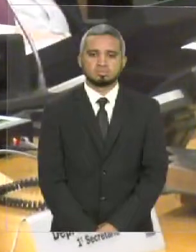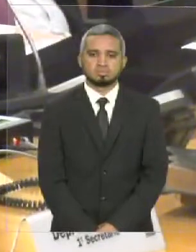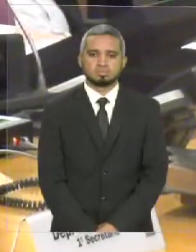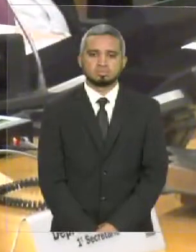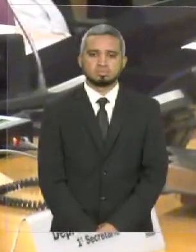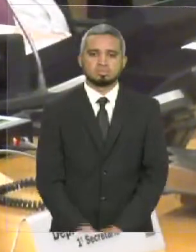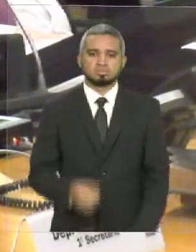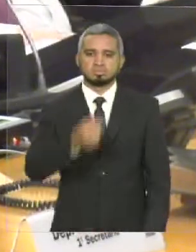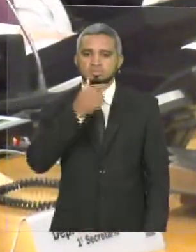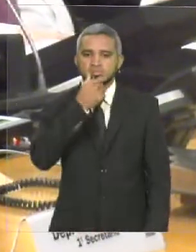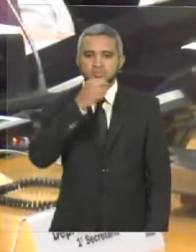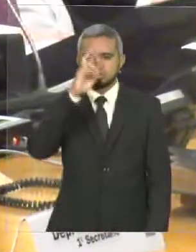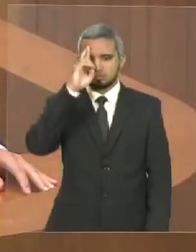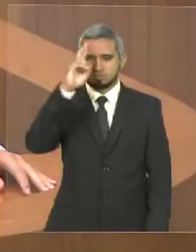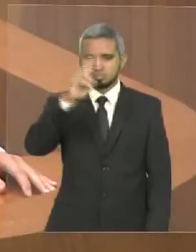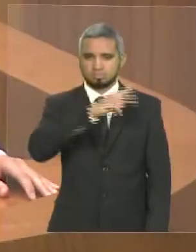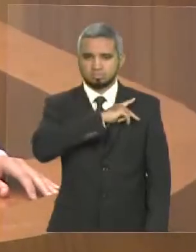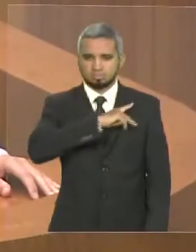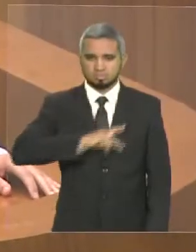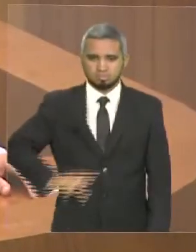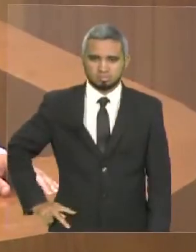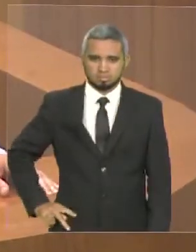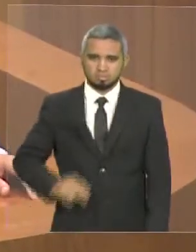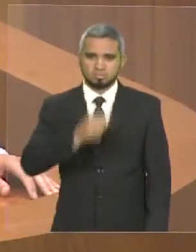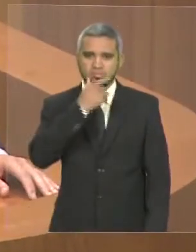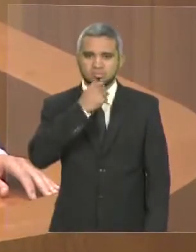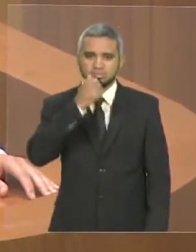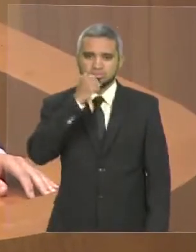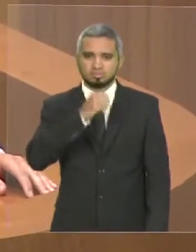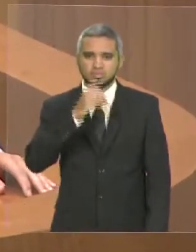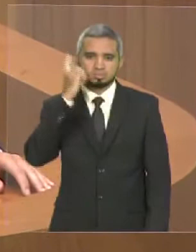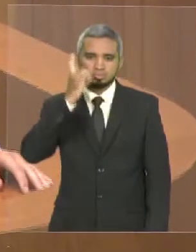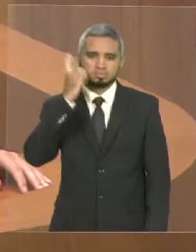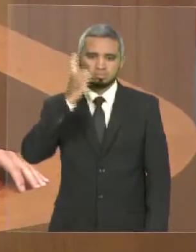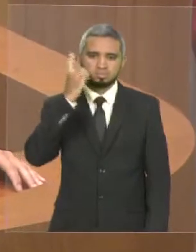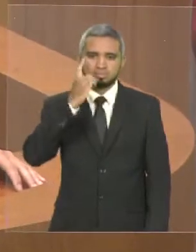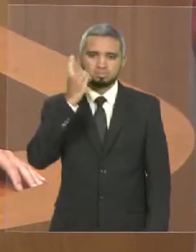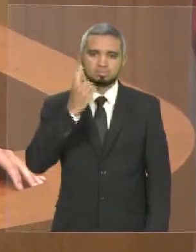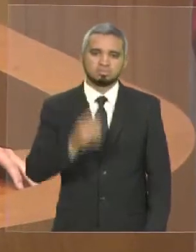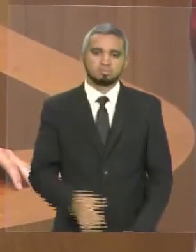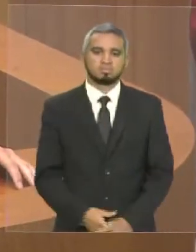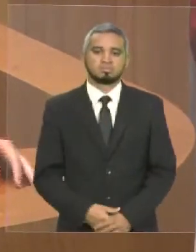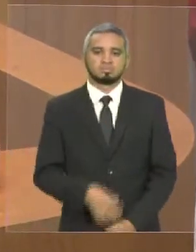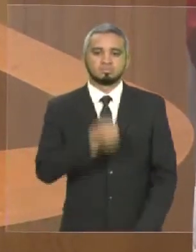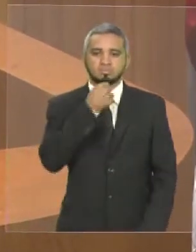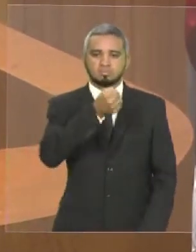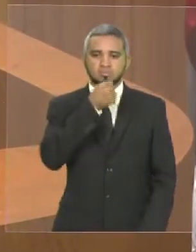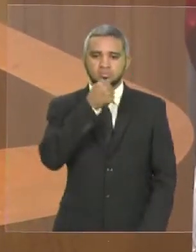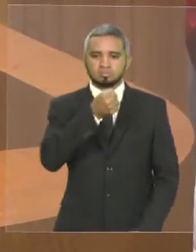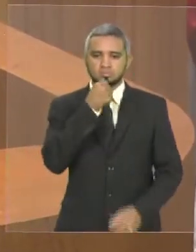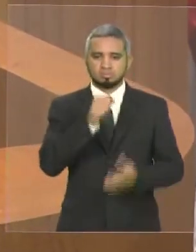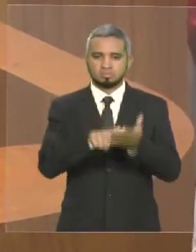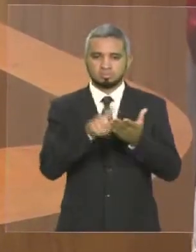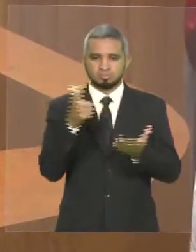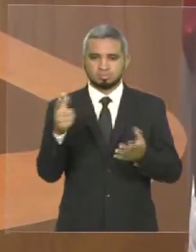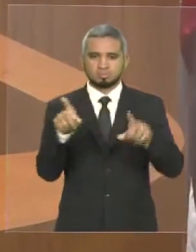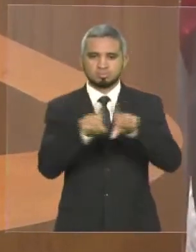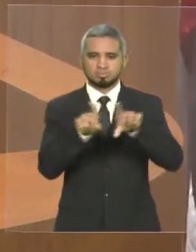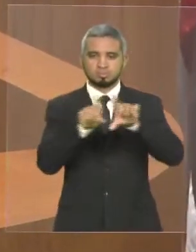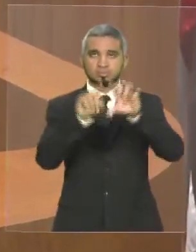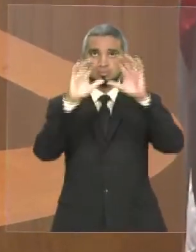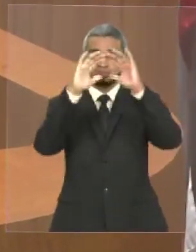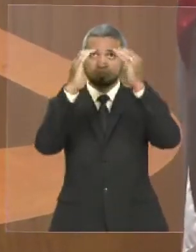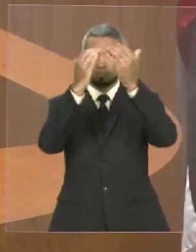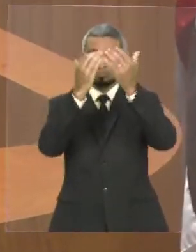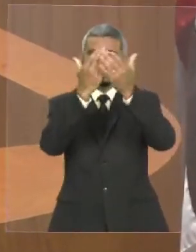Senhor presidente, senhores deputados, senhoras deputadas, imprensa e galeria, de quem eu saúdo de